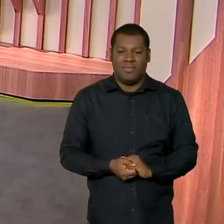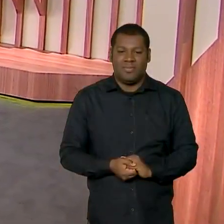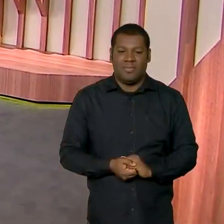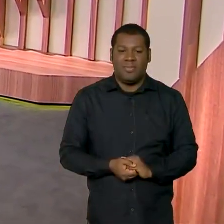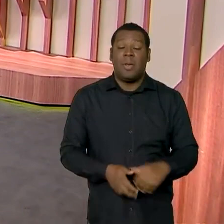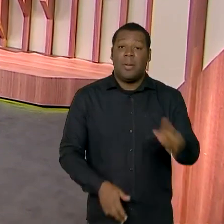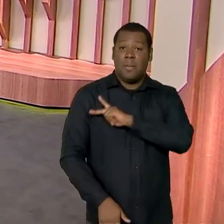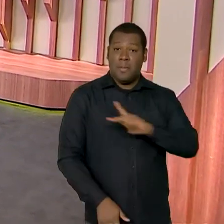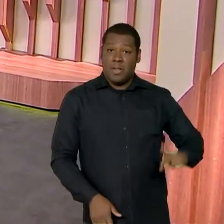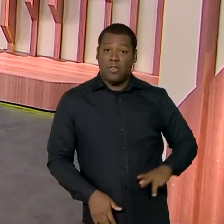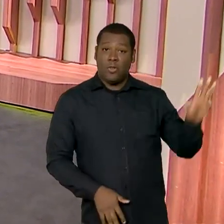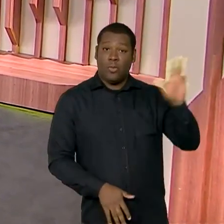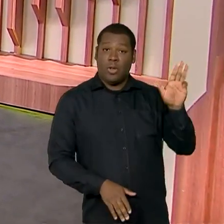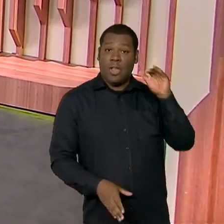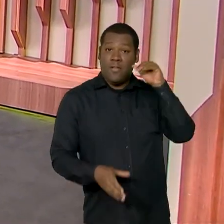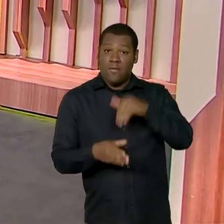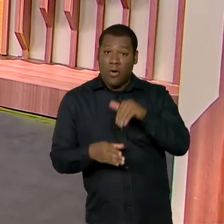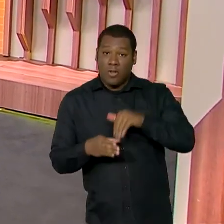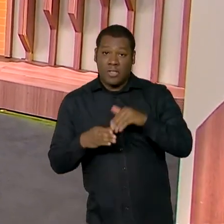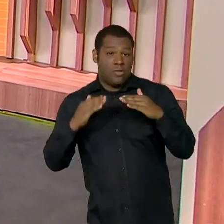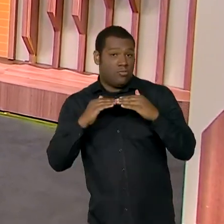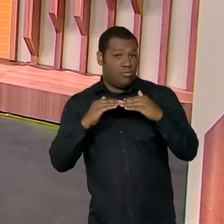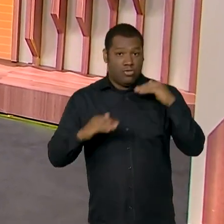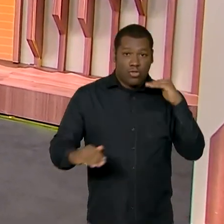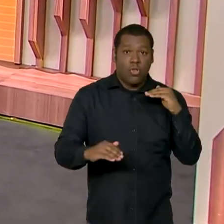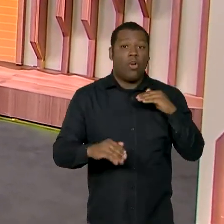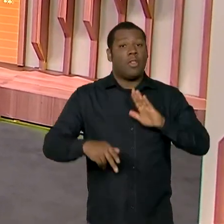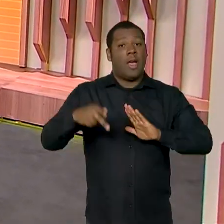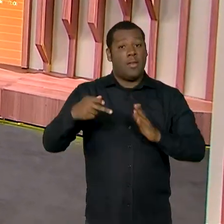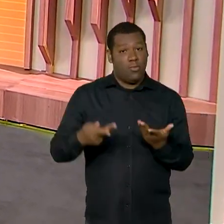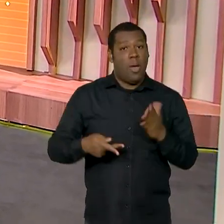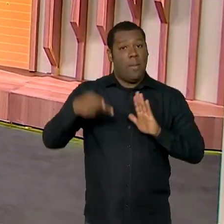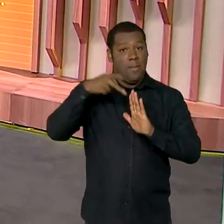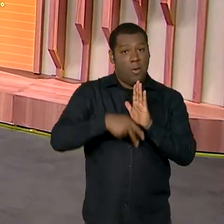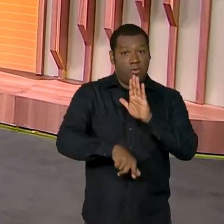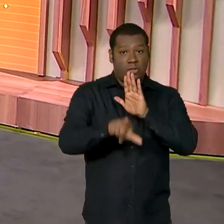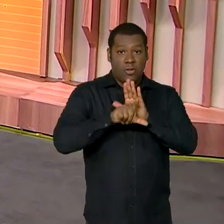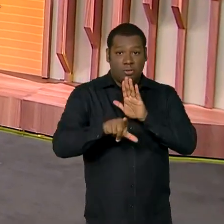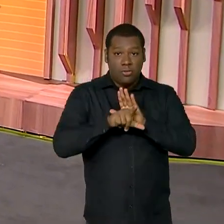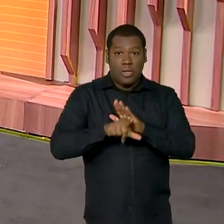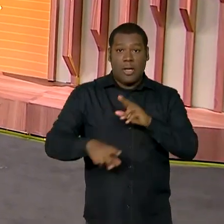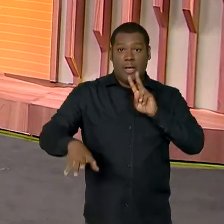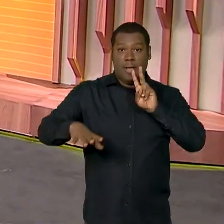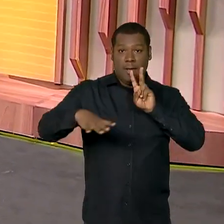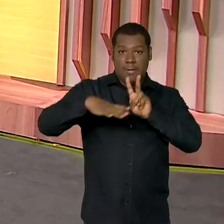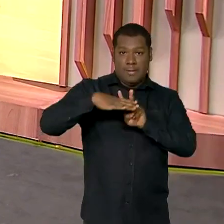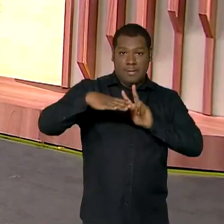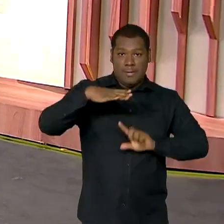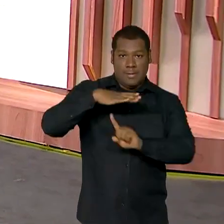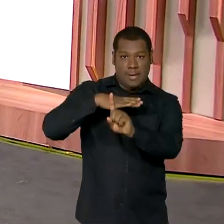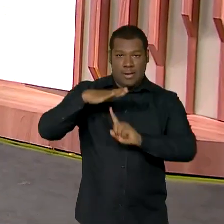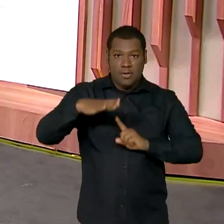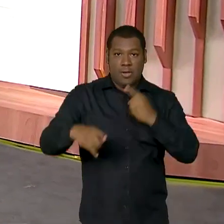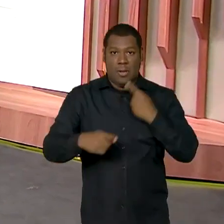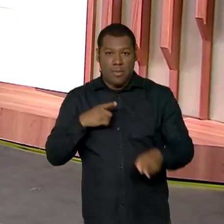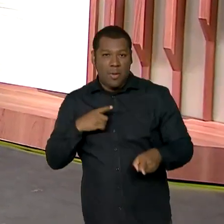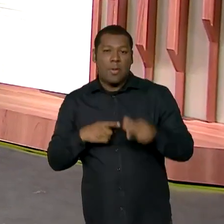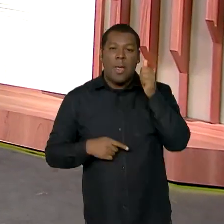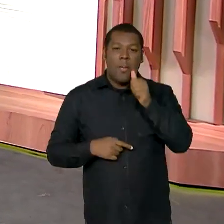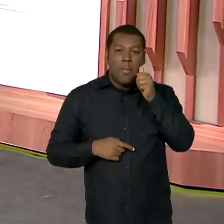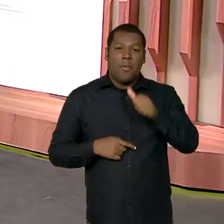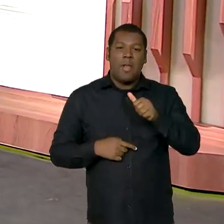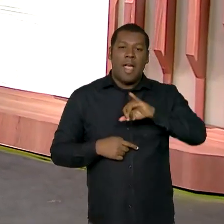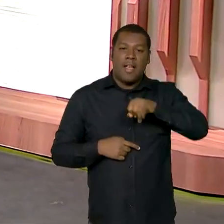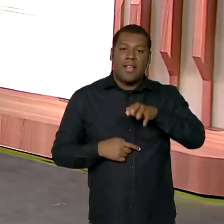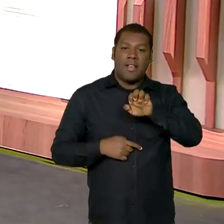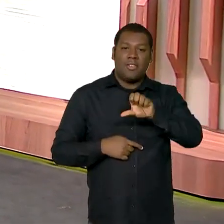O presidente Lula sancionou com um veto pontual o projeto de lei das saidinhas. Nós vamos saber os detalhes com a repórter Jéssica Gonçalves, que